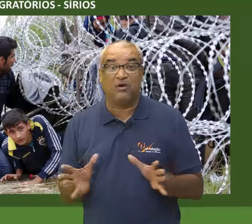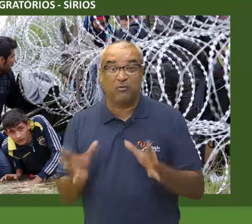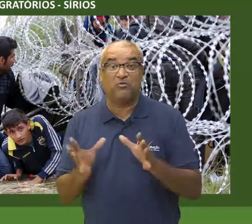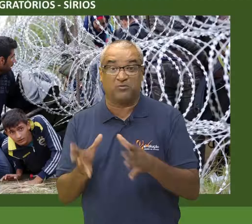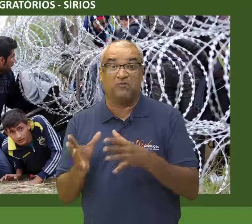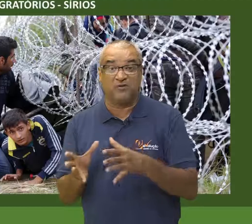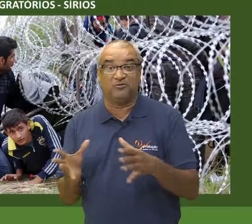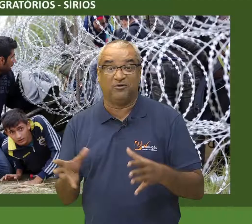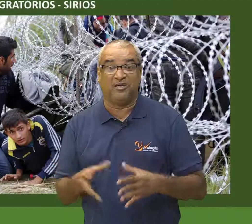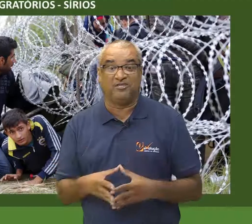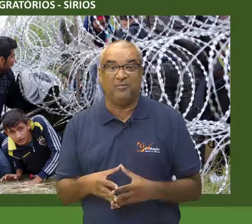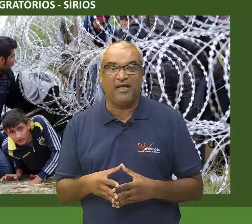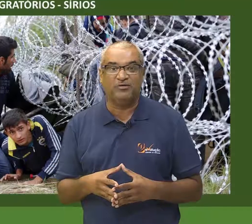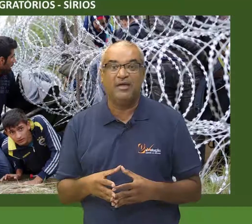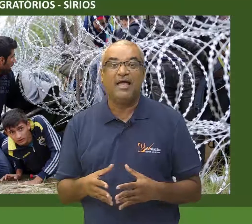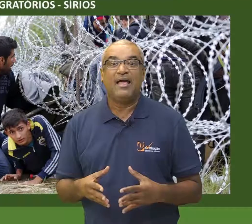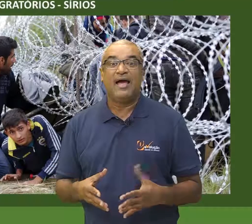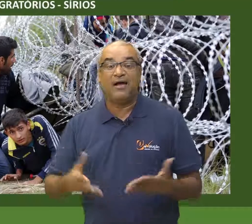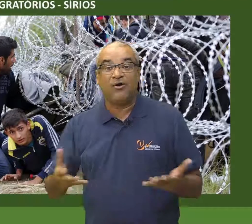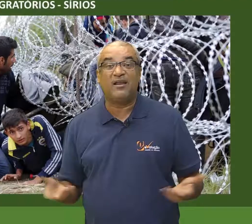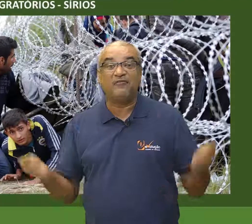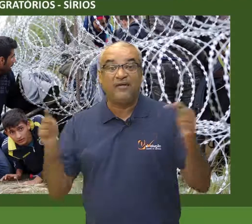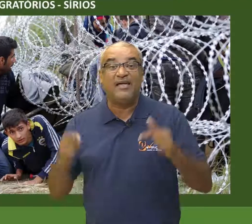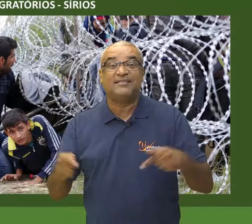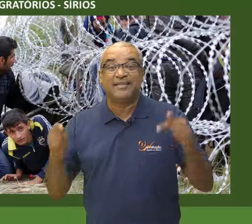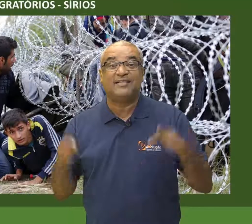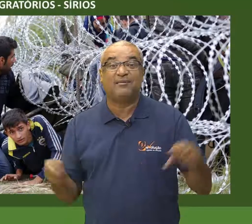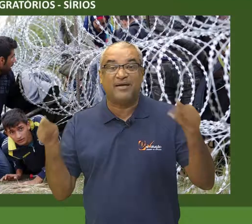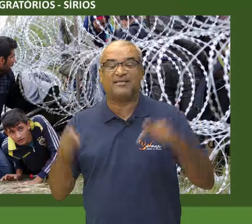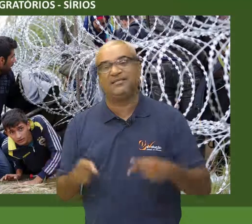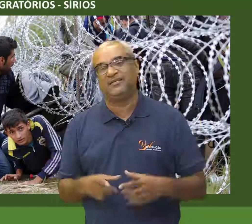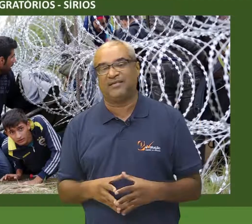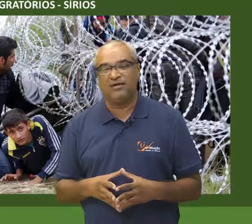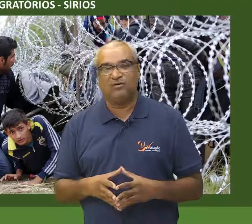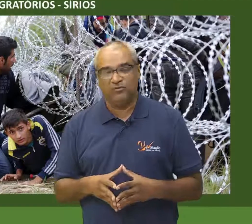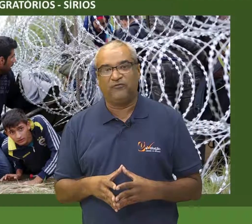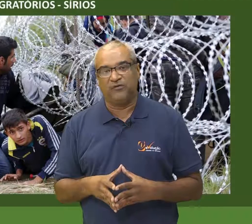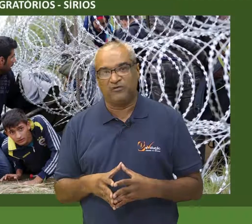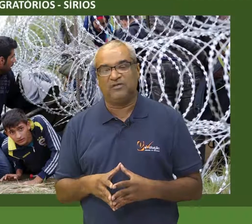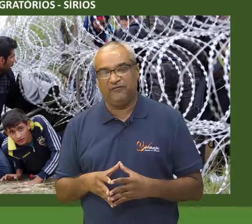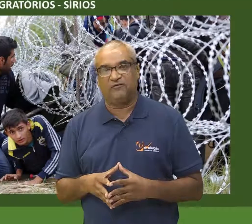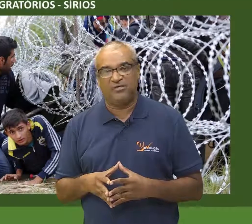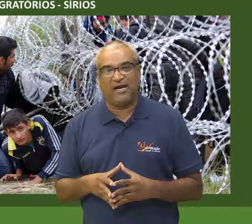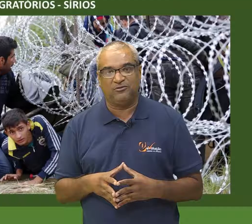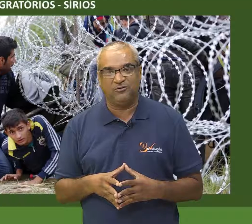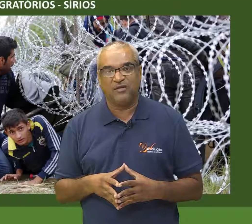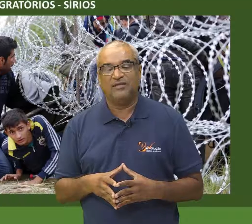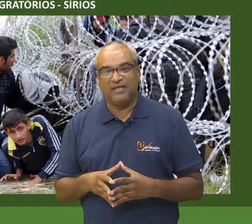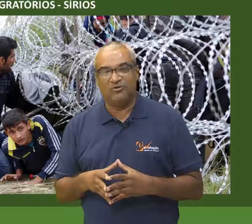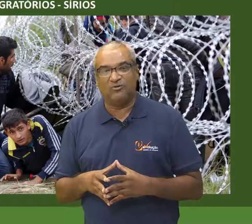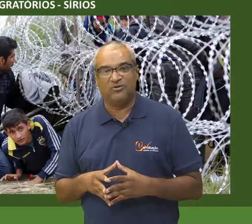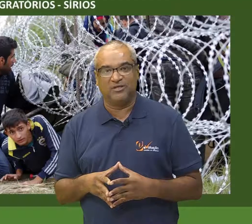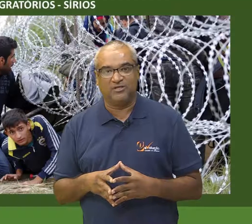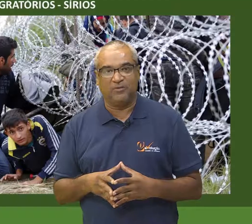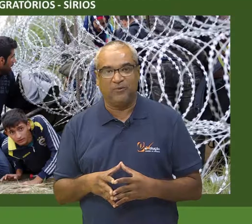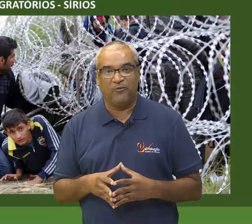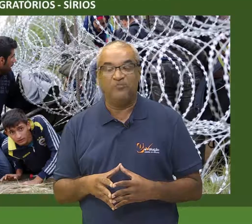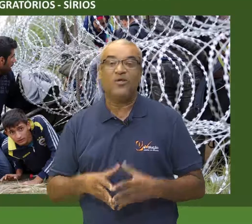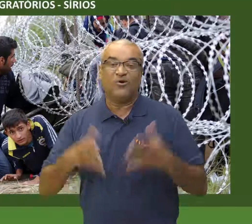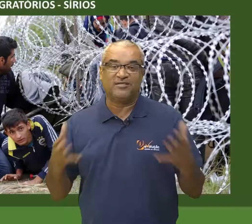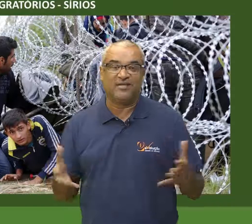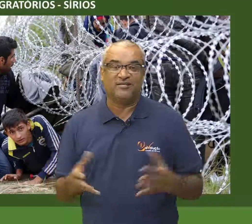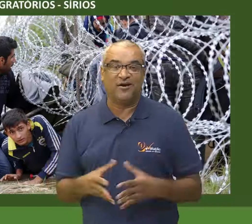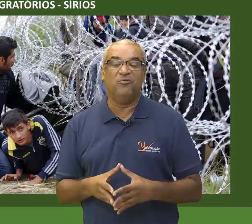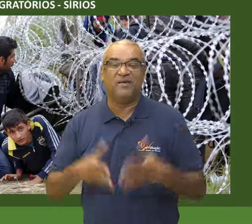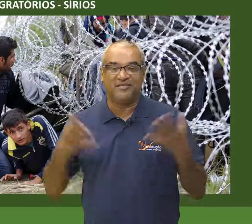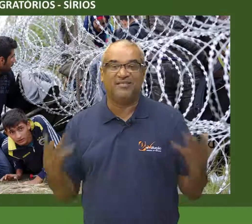ver com os conflitos do Oriente Médio, agora vê a entrada maciça do fluxo de refugiados dentro do continente europeu.